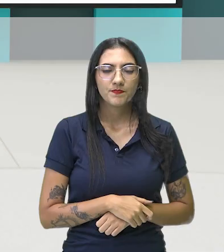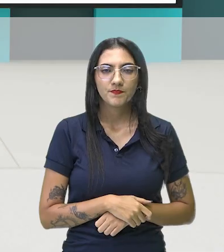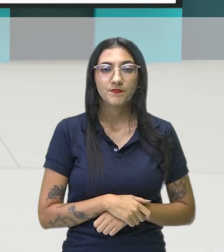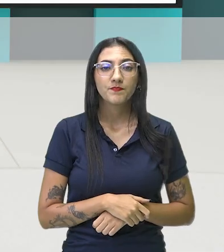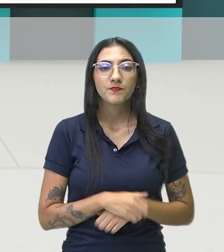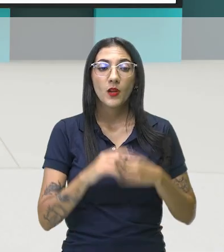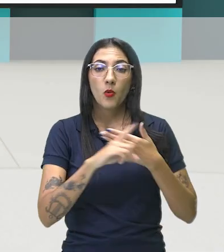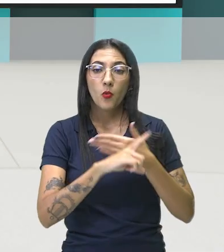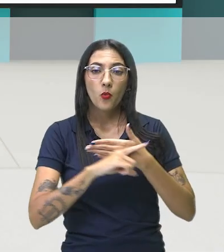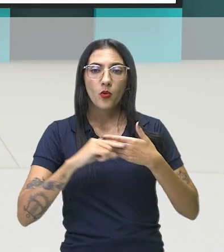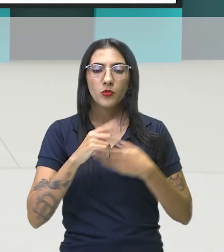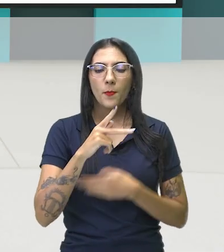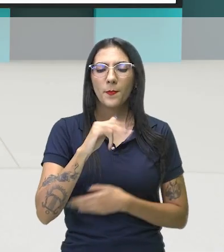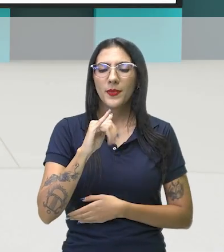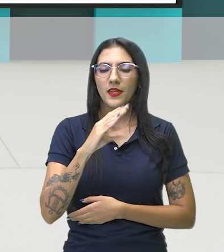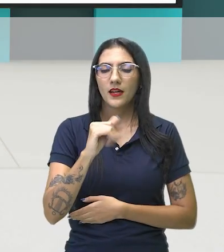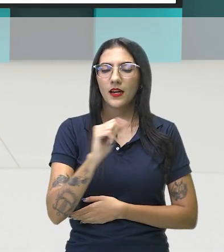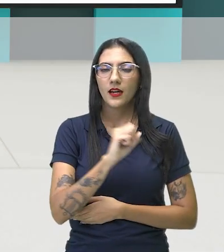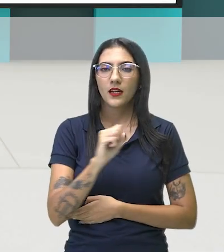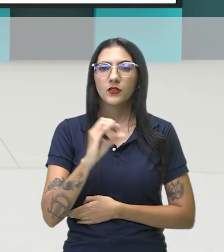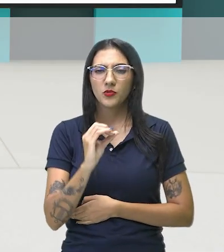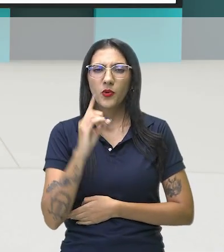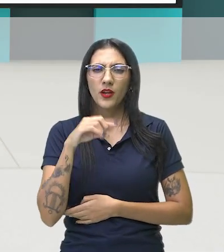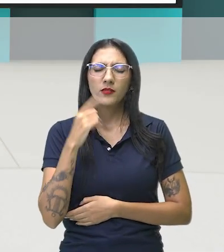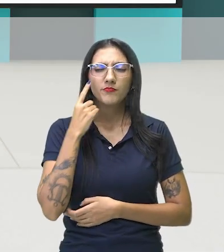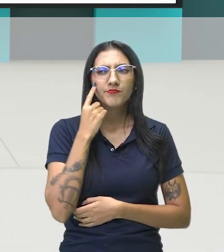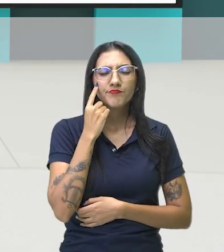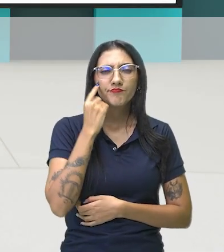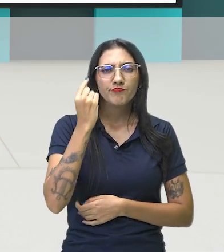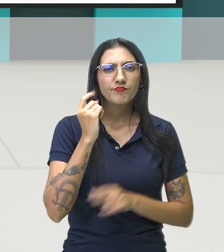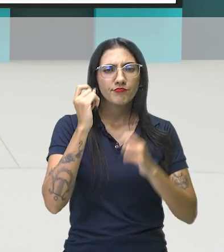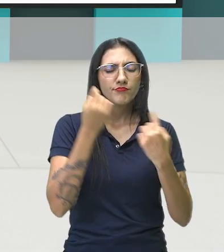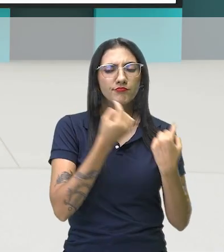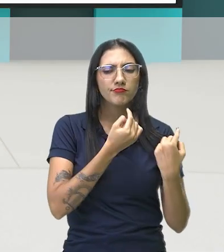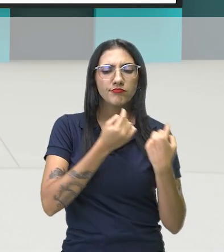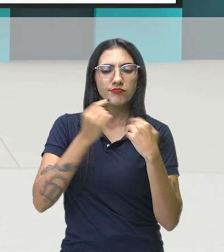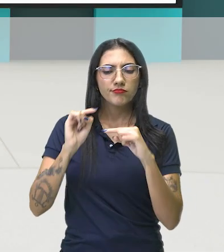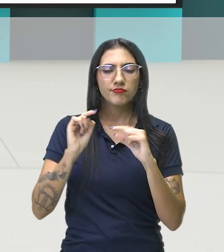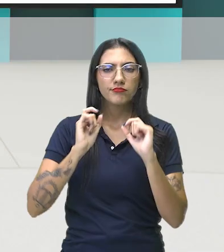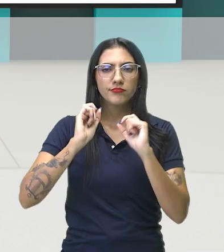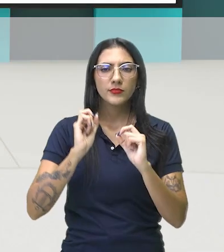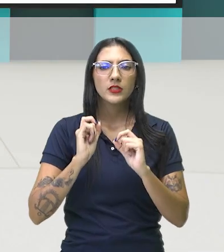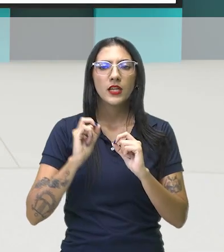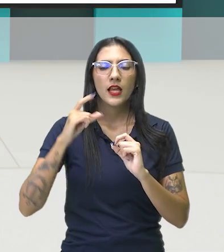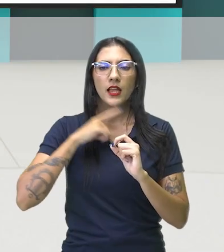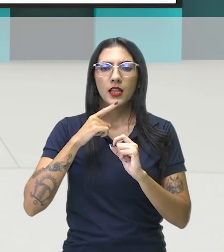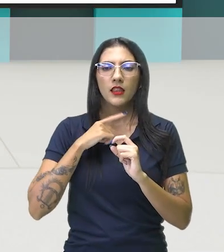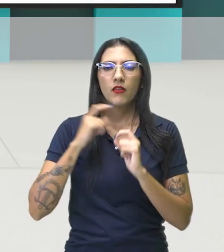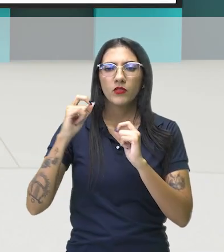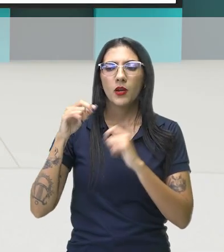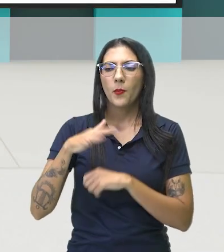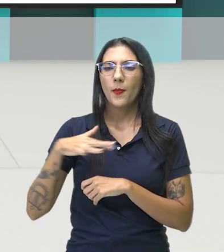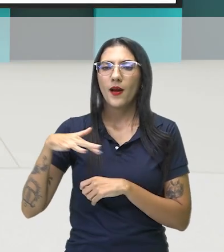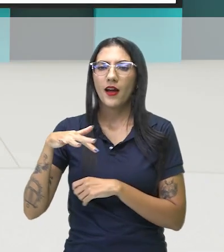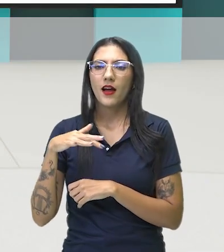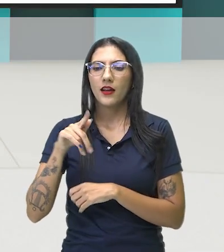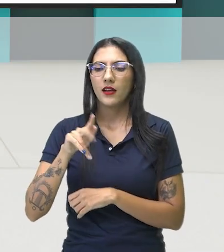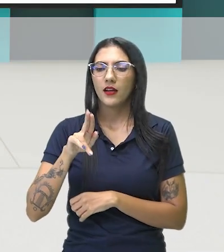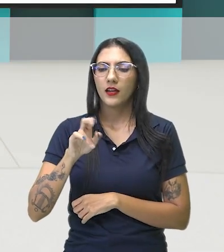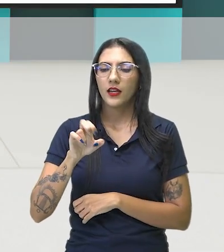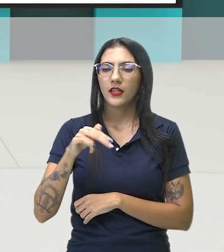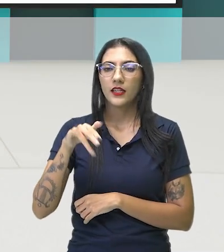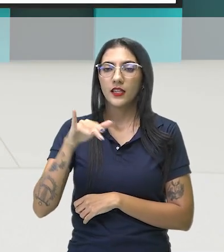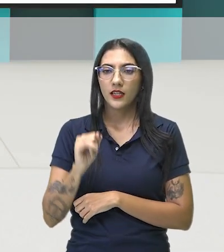Picasso, que foi o autor da Guernica, ele pintou a obra em resposta ao bombardeio da cidade de Guernica, a